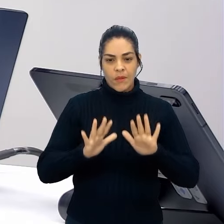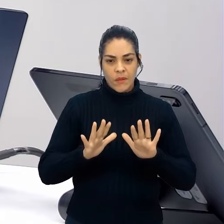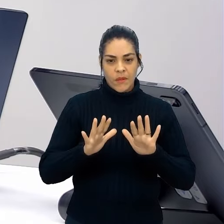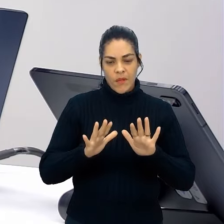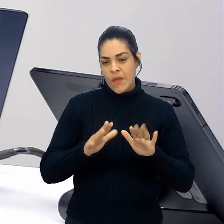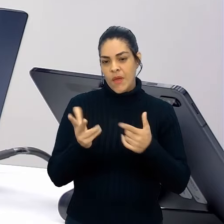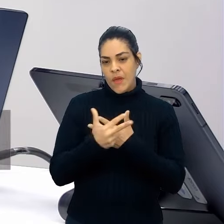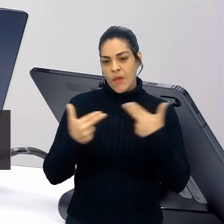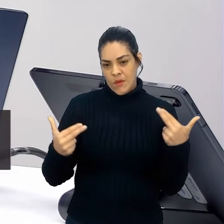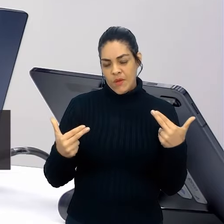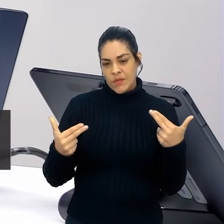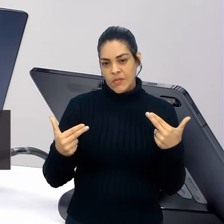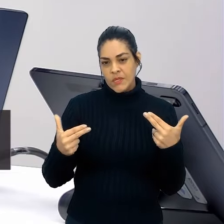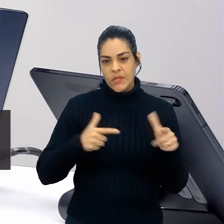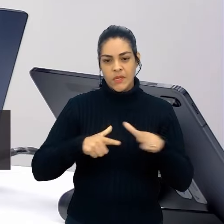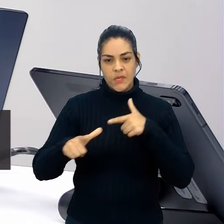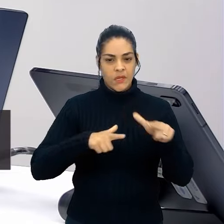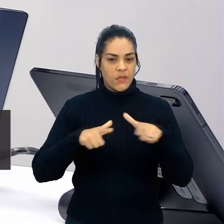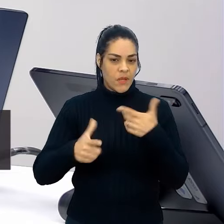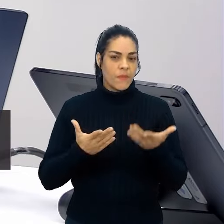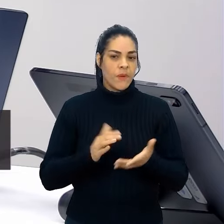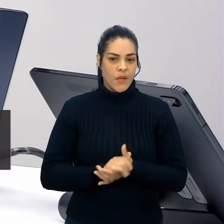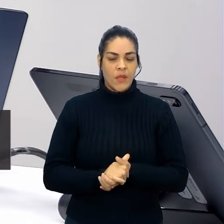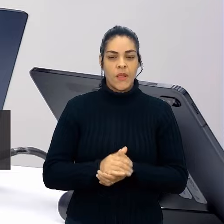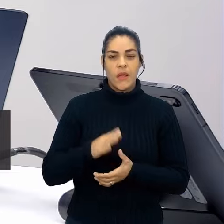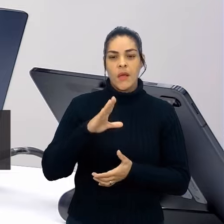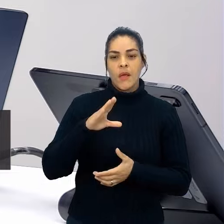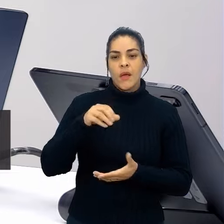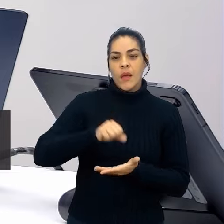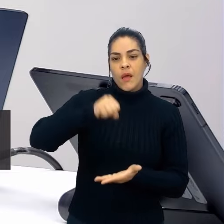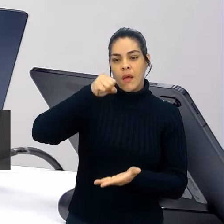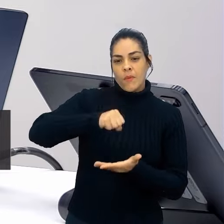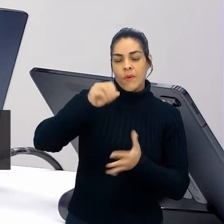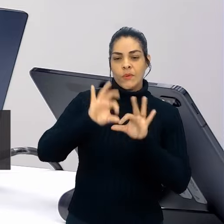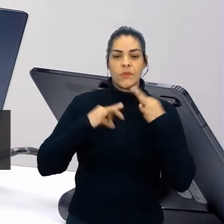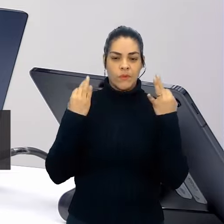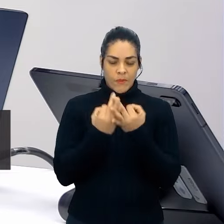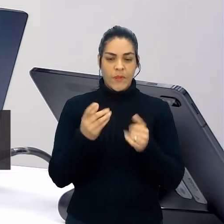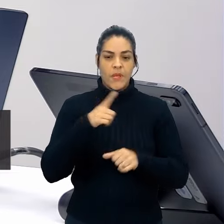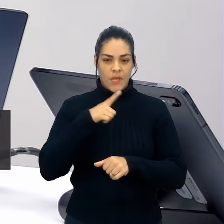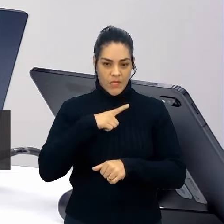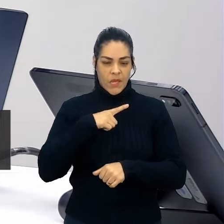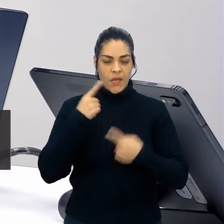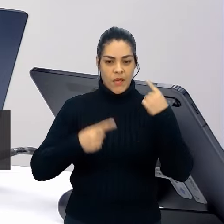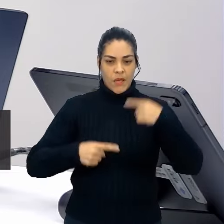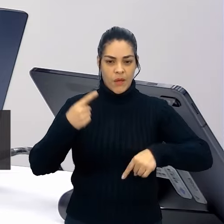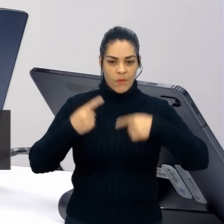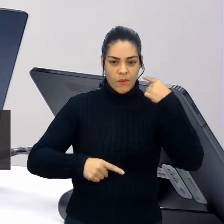por exemplo, financiamento estudantis, a Bolsa Família. Aí tem a política pública